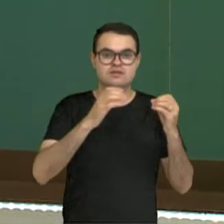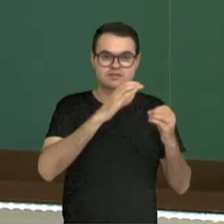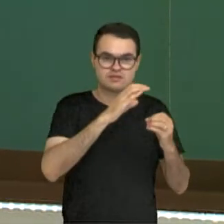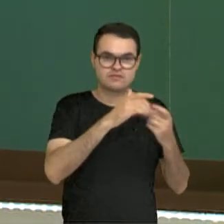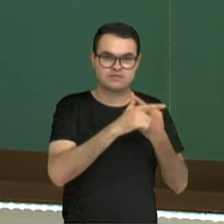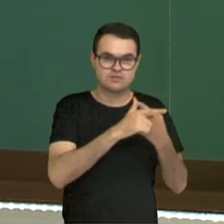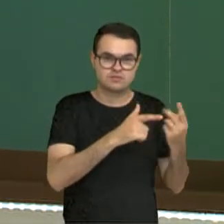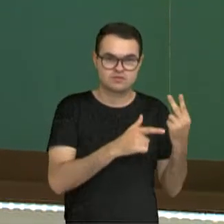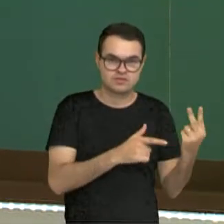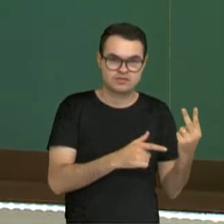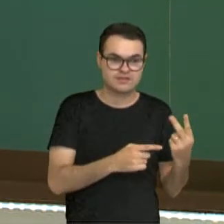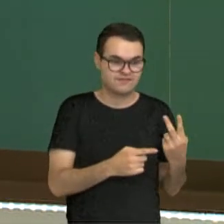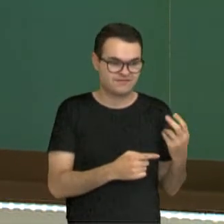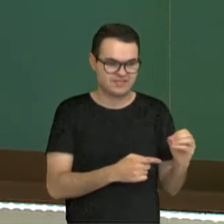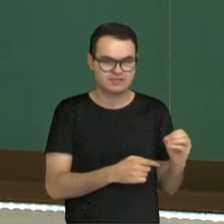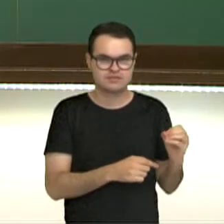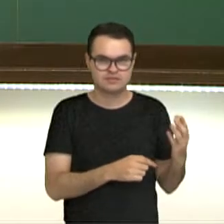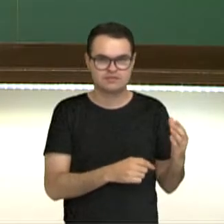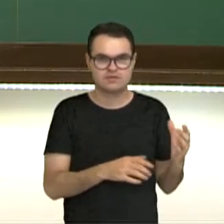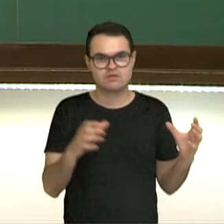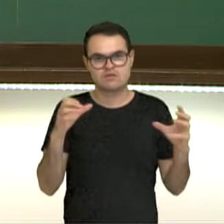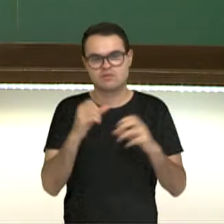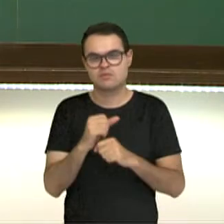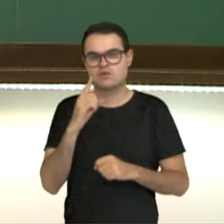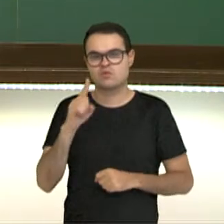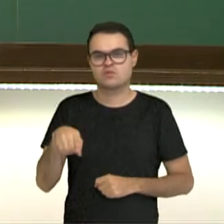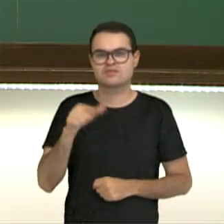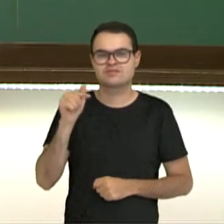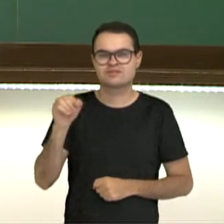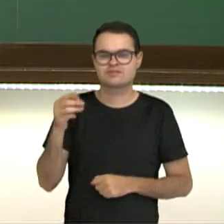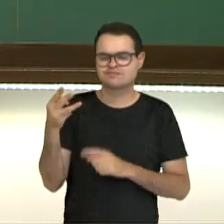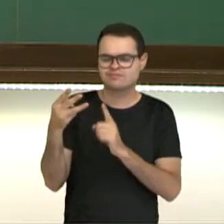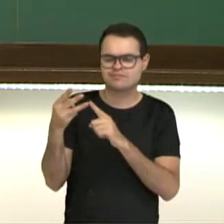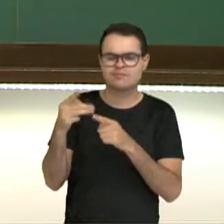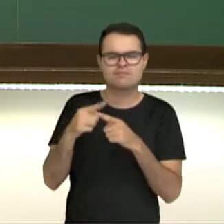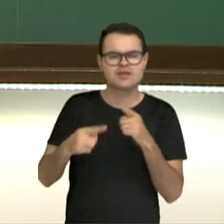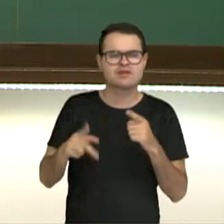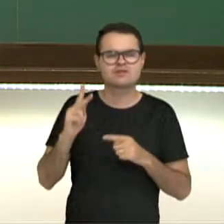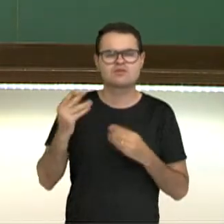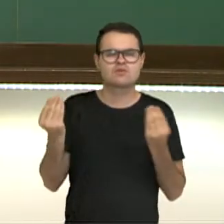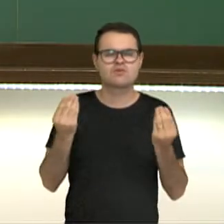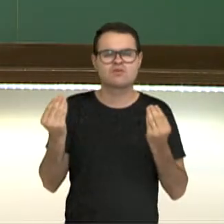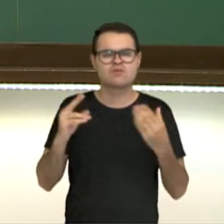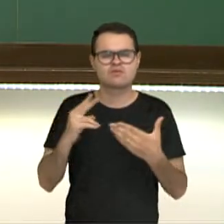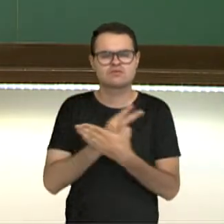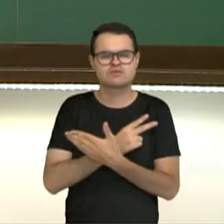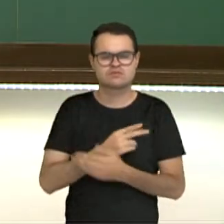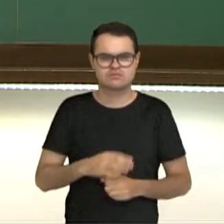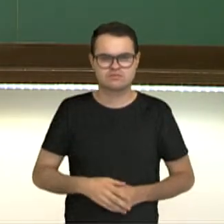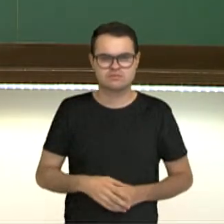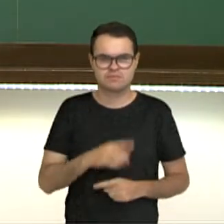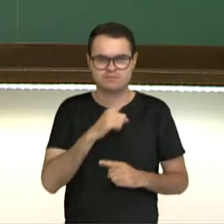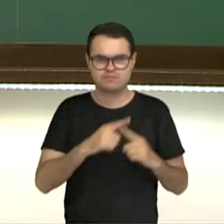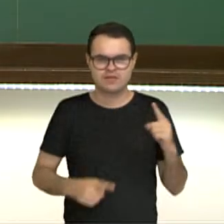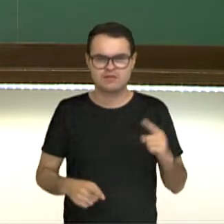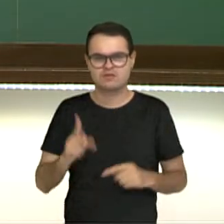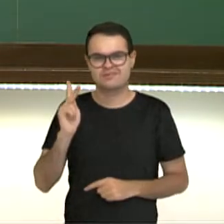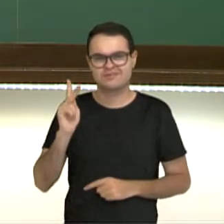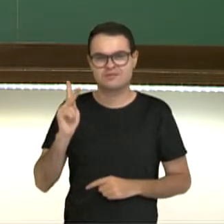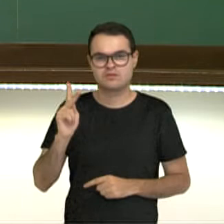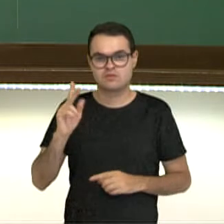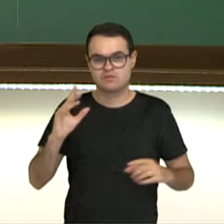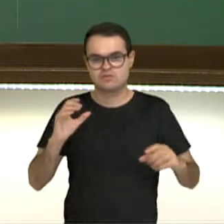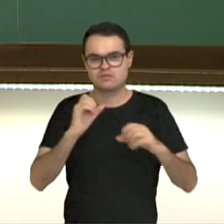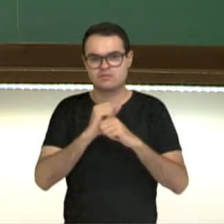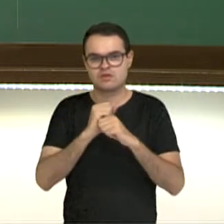dá 20 centavos. Então, eu vou ter 1,70. Mas e o meio quilo? O que vai acontecer? Meio quilo, para eu formar 1 quilo, eu